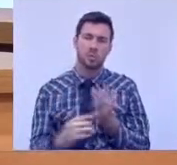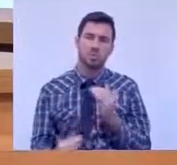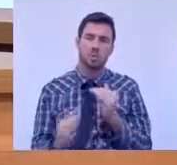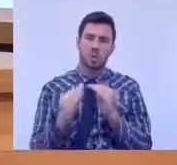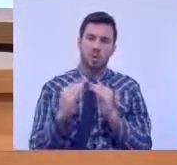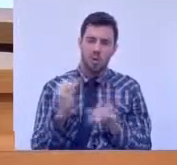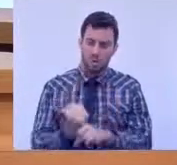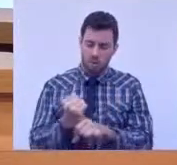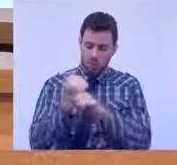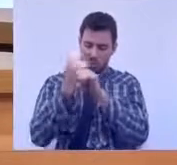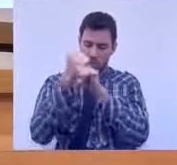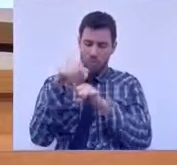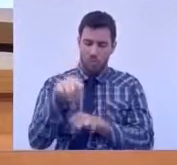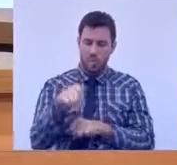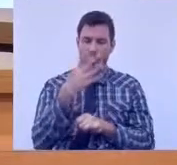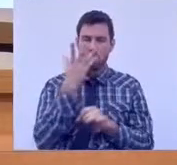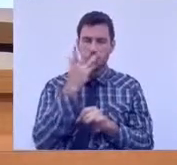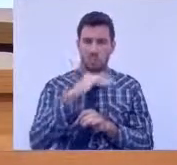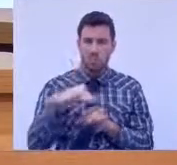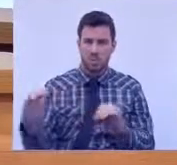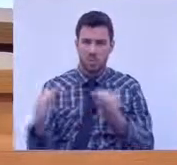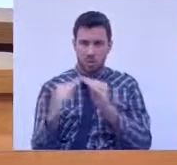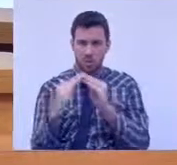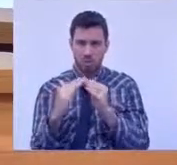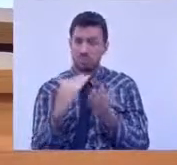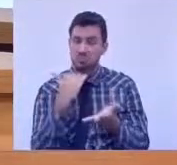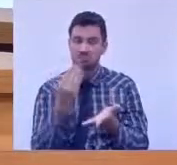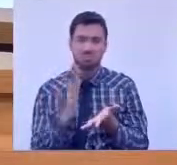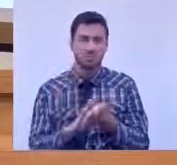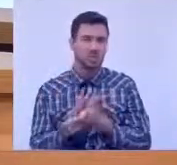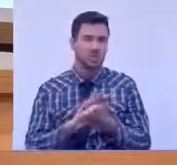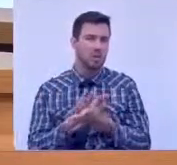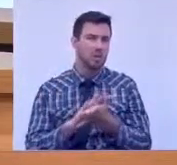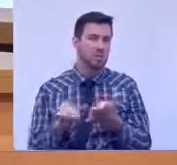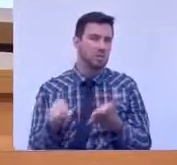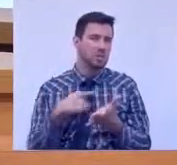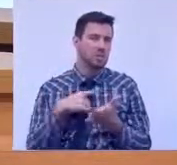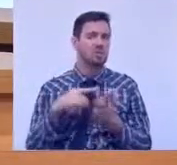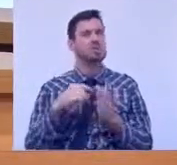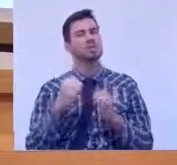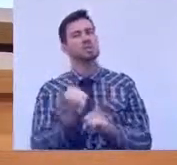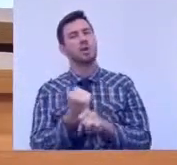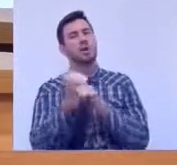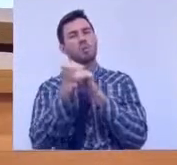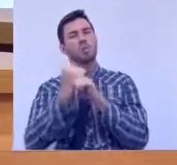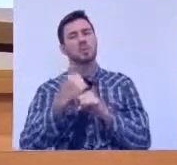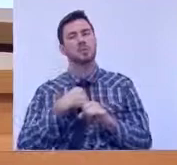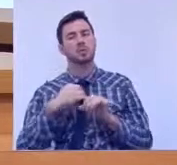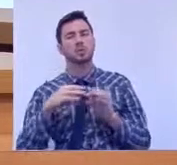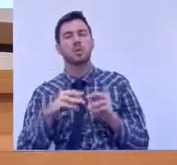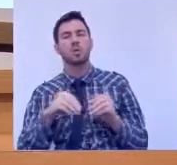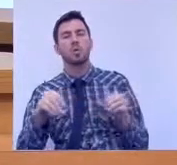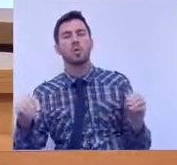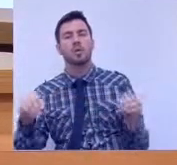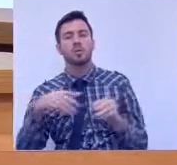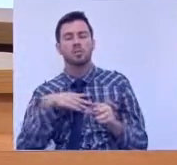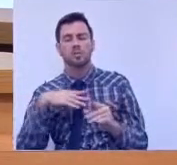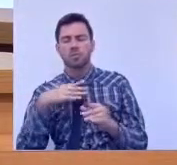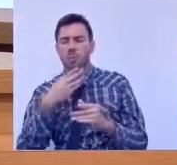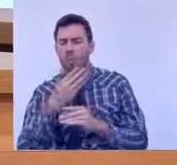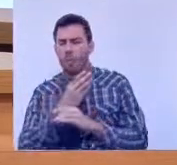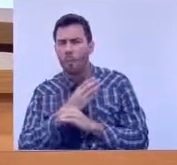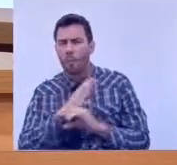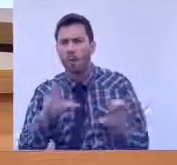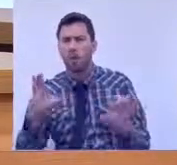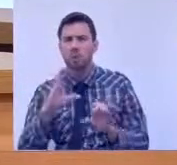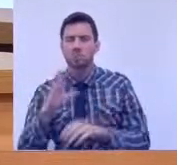essa creche. E ainda não começou essa obra. Principalmente com o terreno vazio ali, está entrando gente para usar